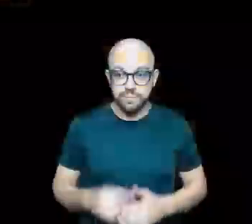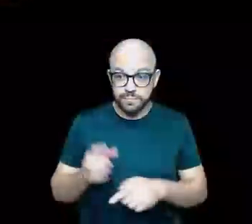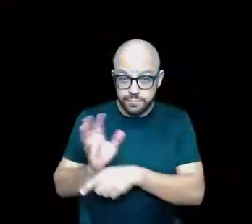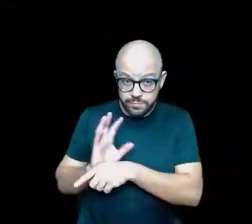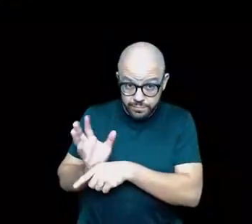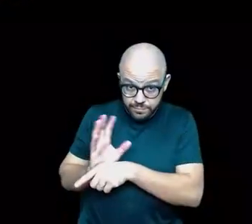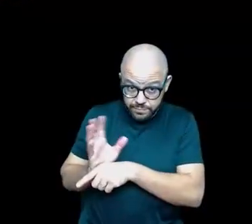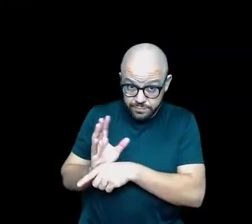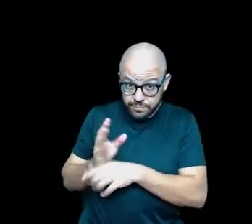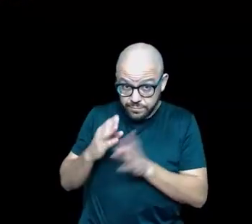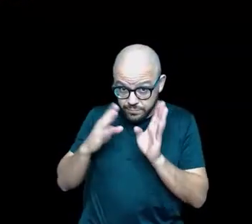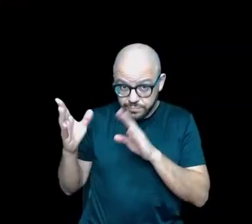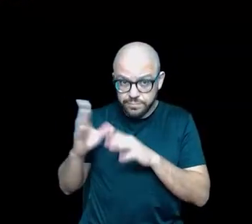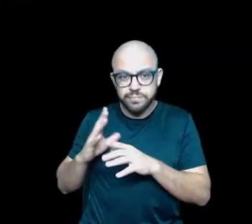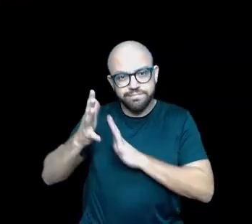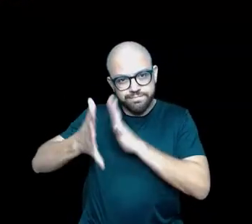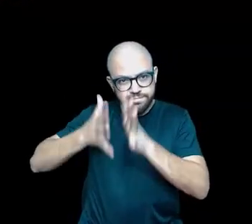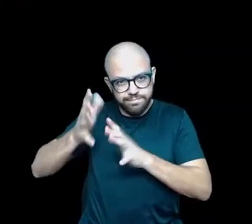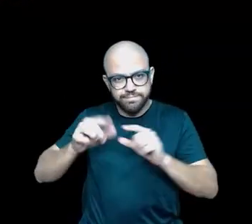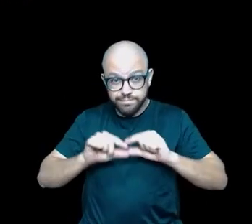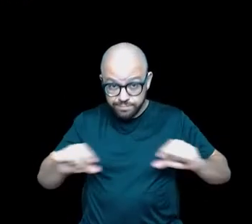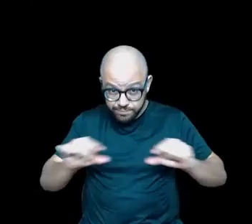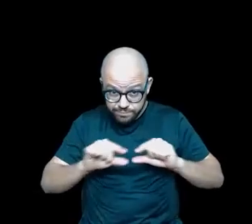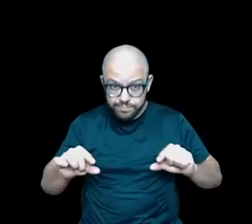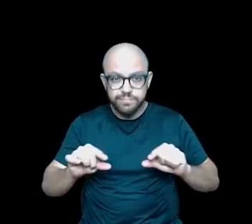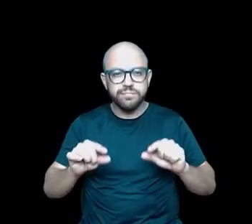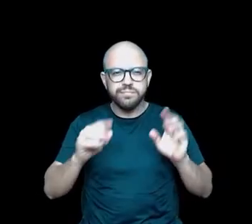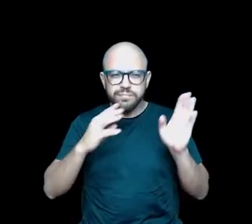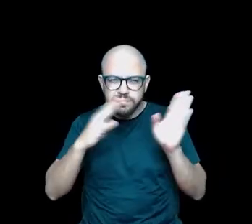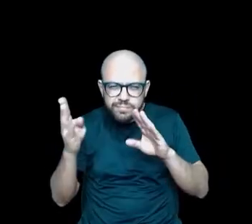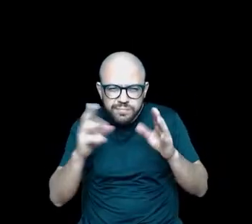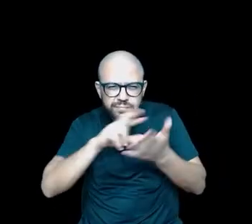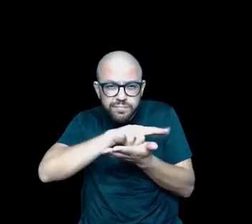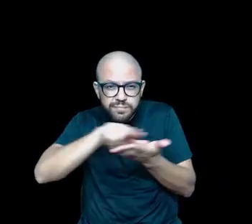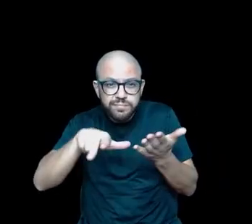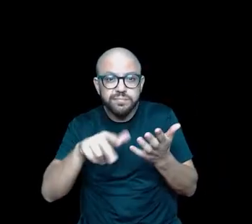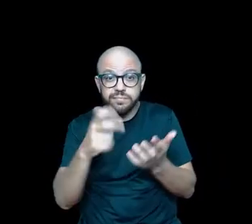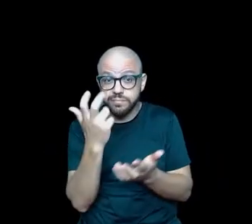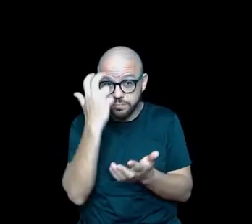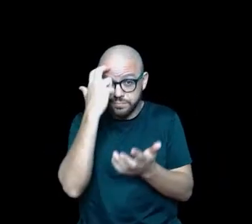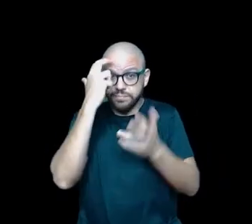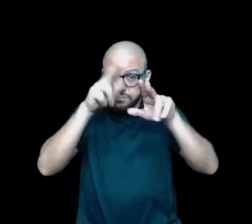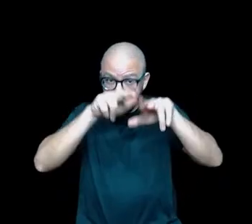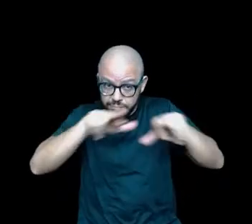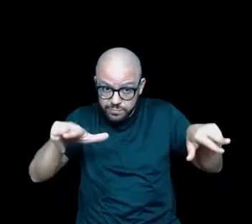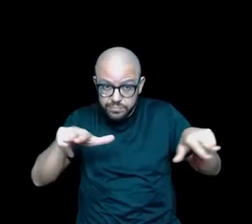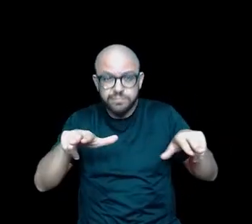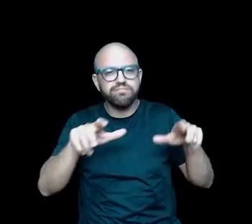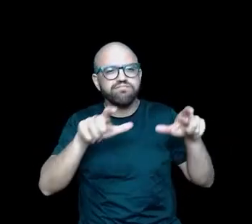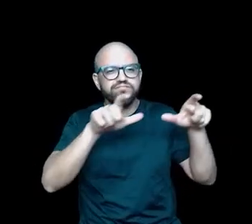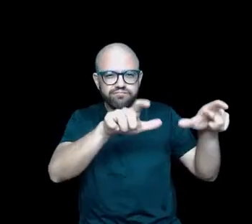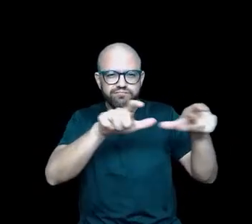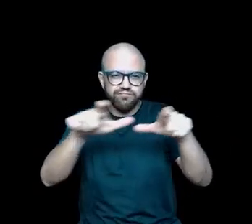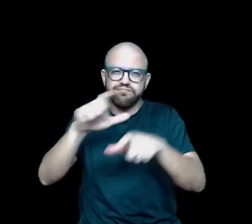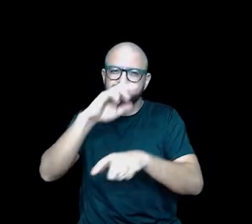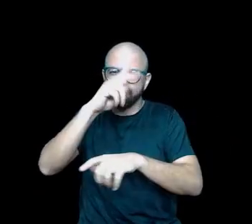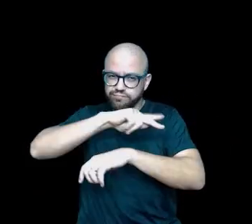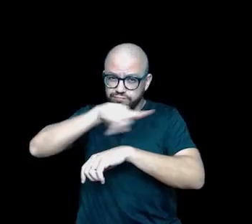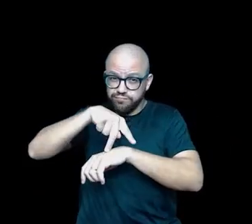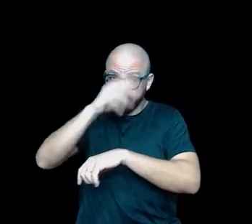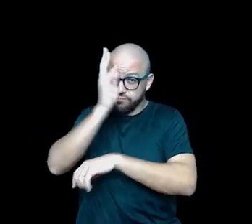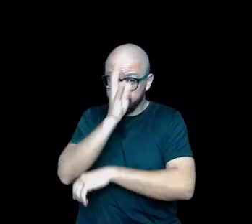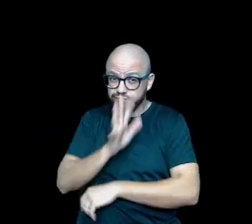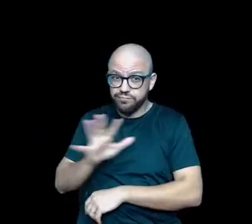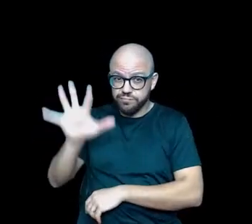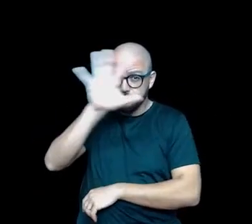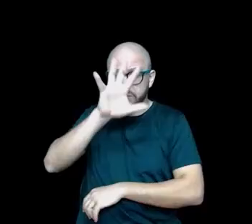O vídeo a seguir possui recursos de legenda e libras. Apresenta cenas dinâmicas que registram diversas manifestações culturais de todas